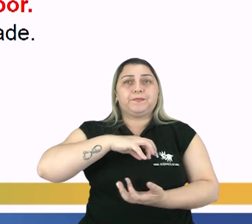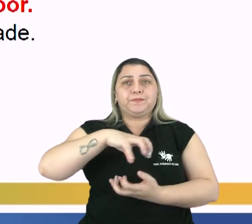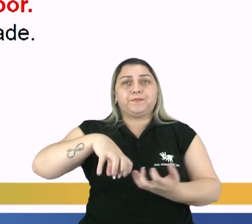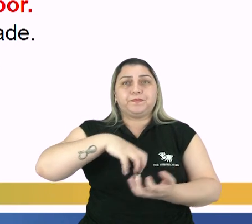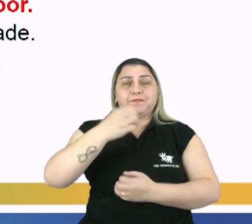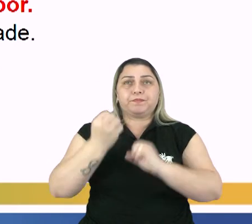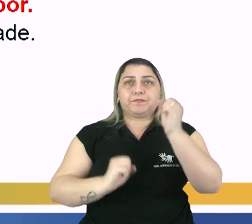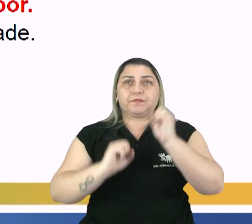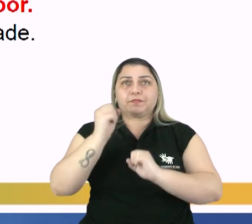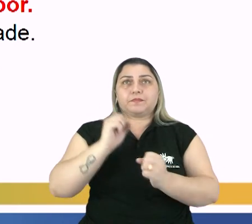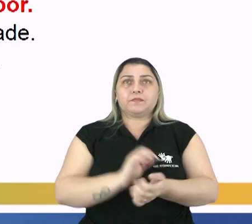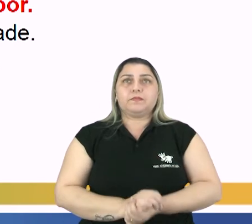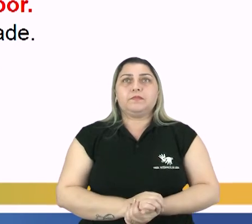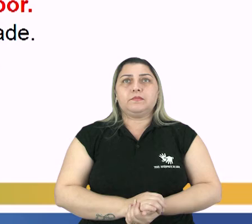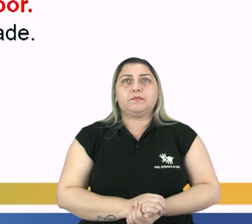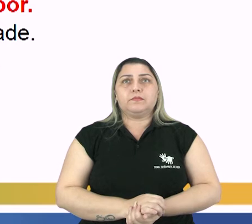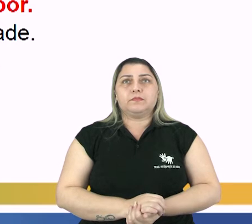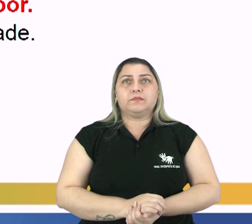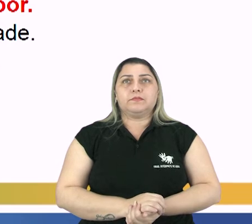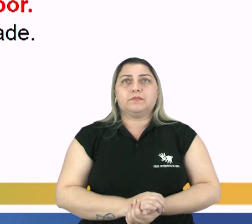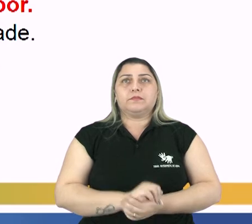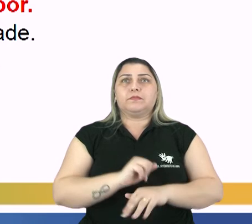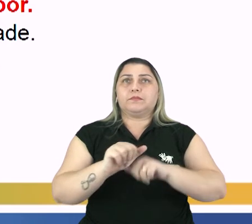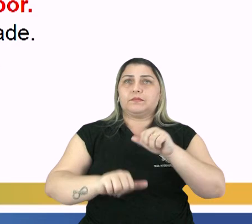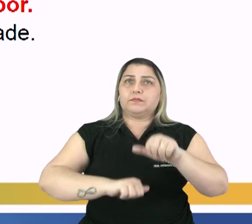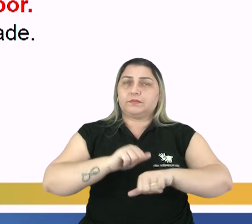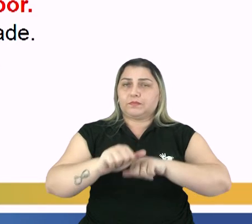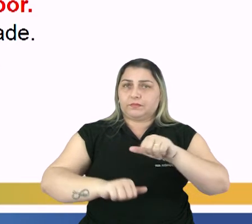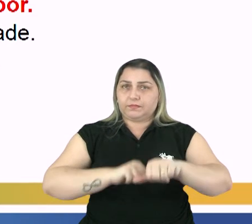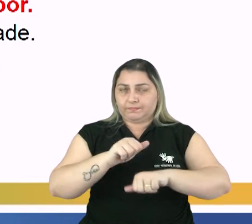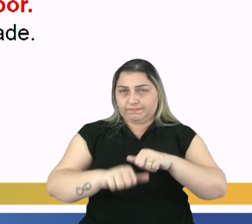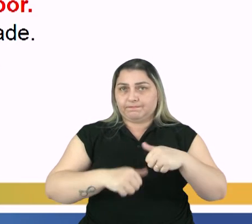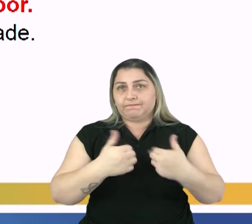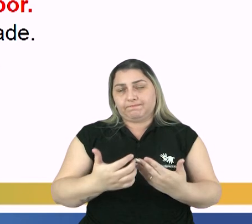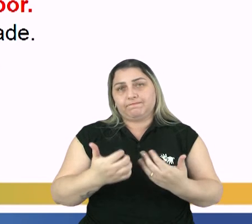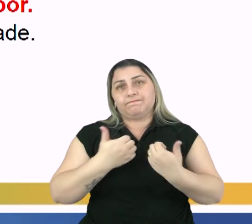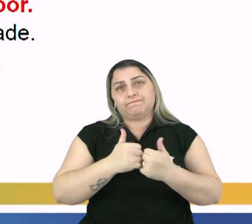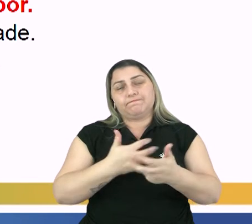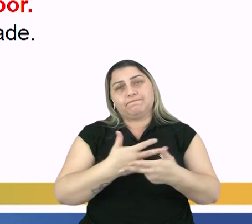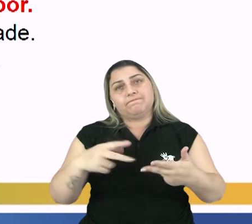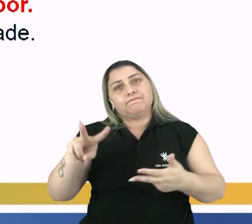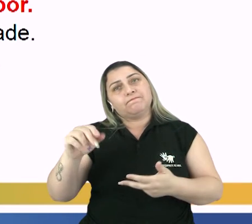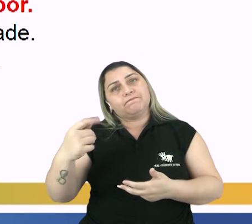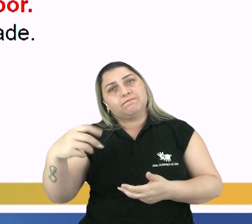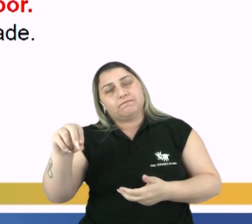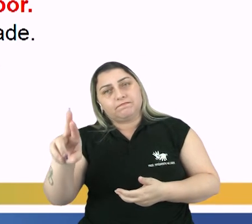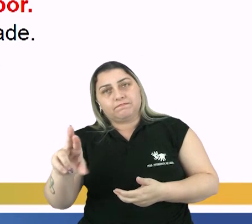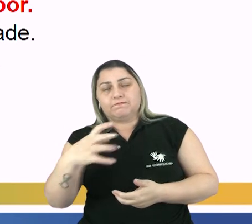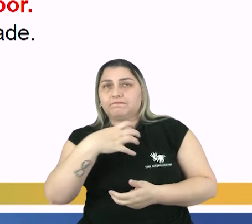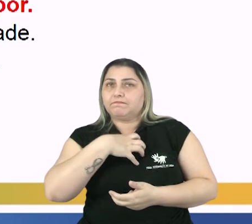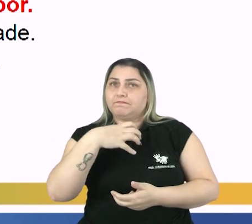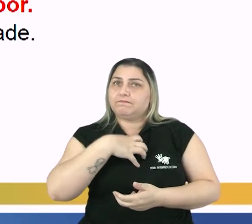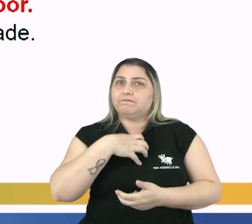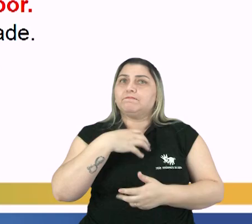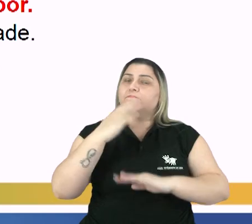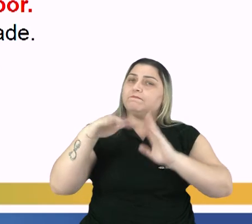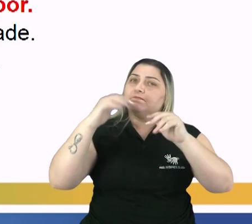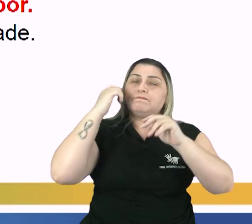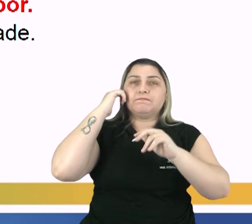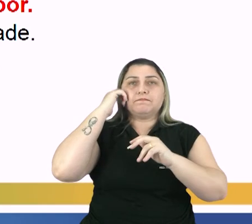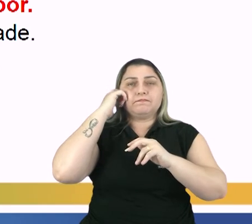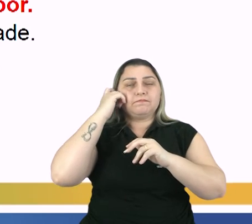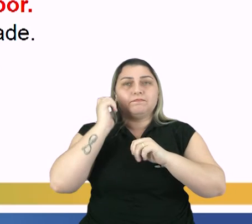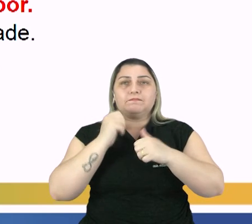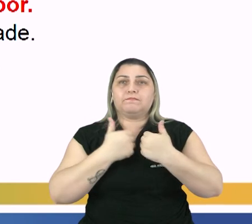né? Foram marcantes as transformações provocadas pela ascensão do transporte movido a vapor. Dessa maneira, foram desenvolvidos mecanismos